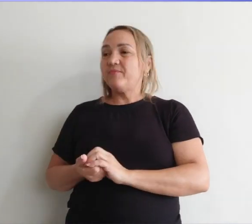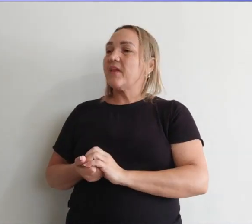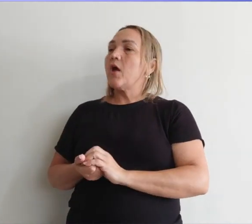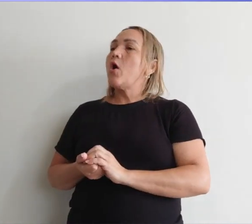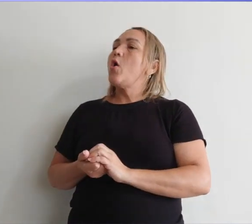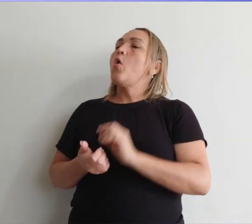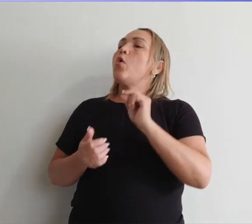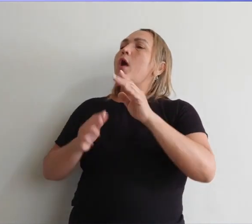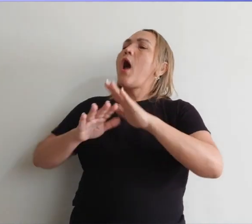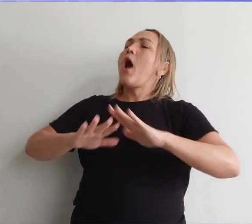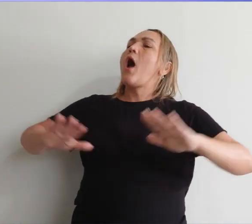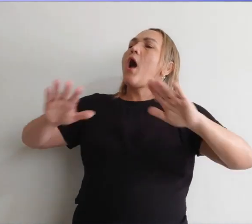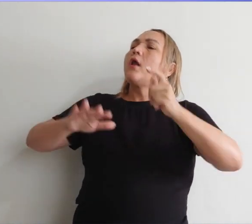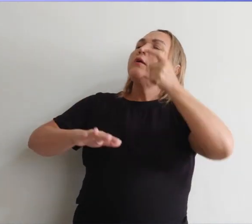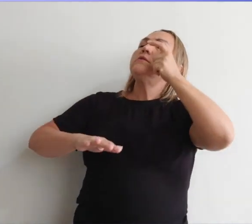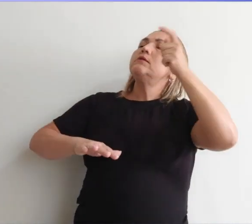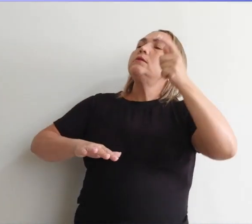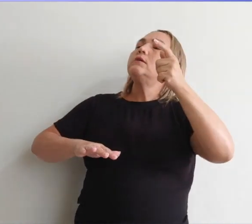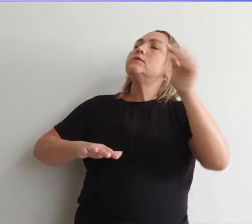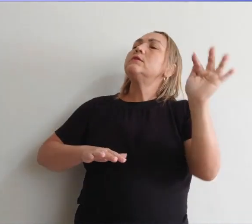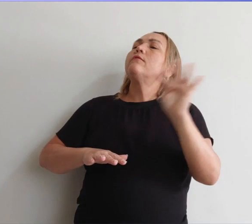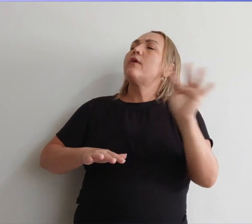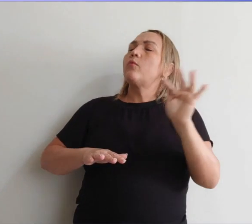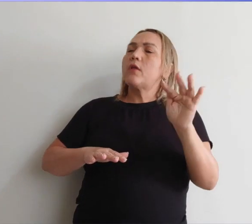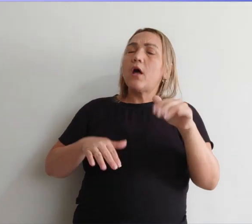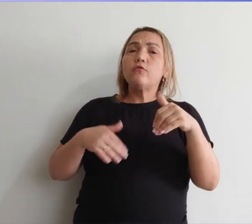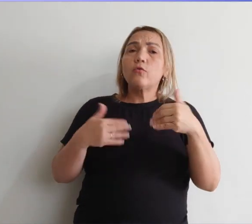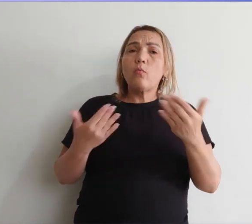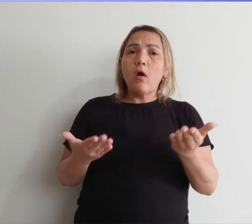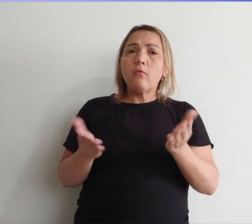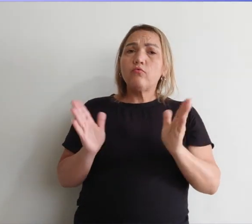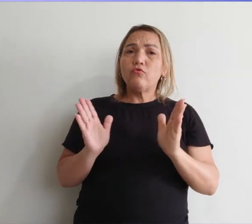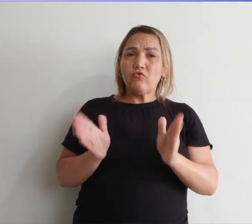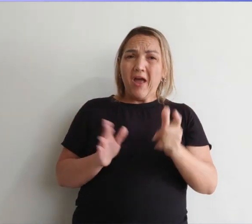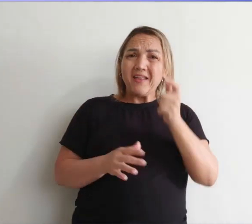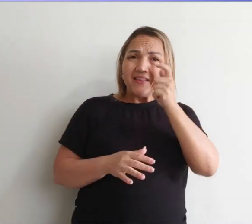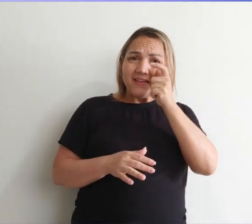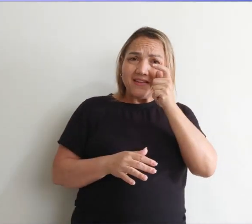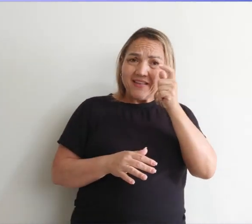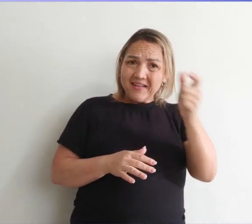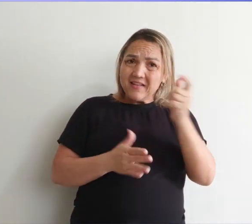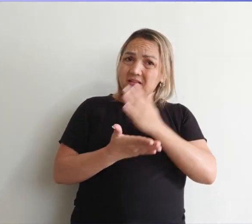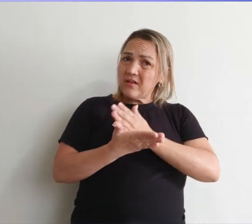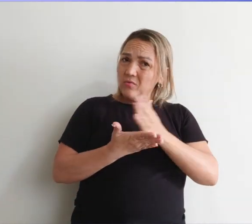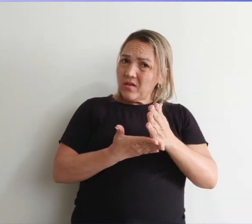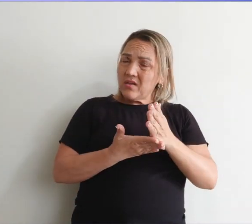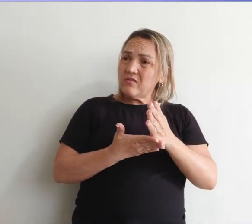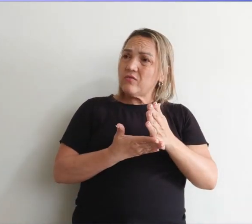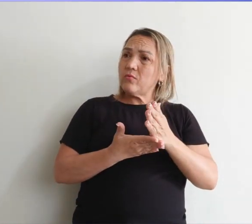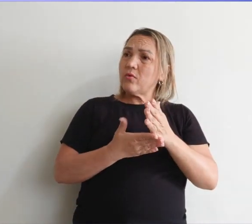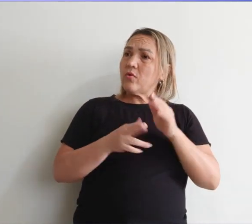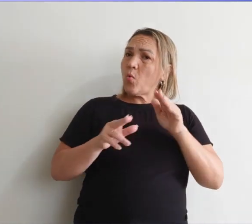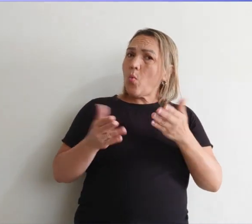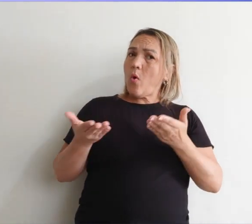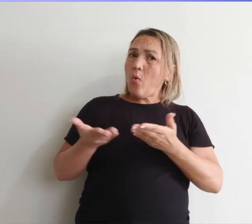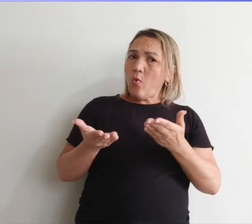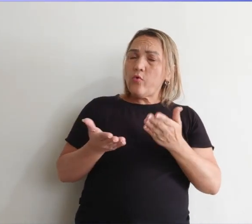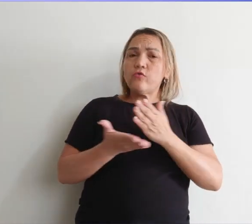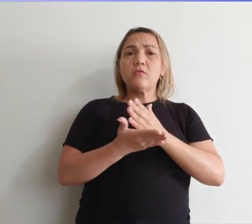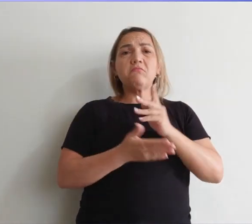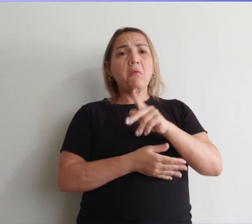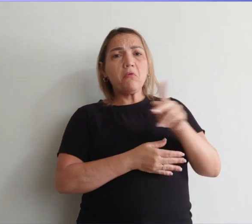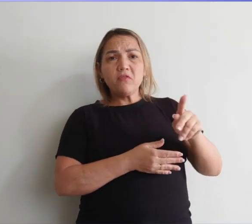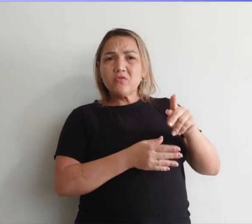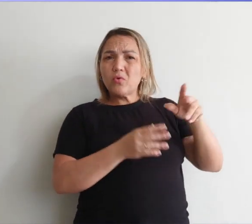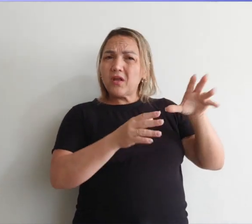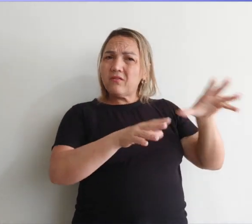Qual área mais te interessava na época da graduação? Você já tinha esse grande interesse desde o início, que você comentou também daquela